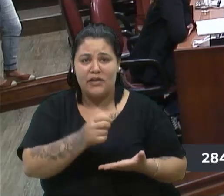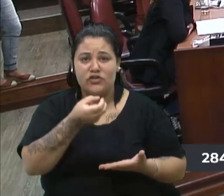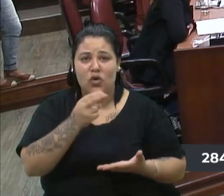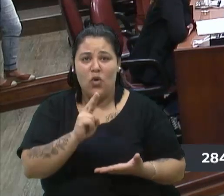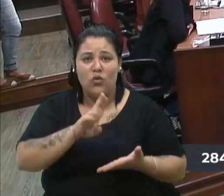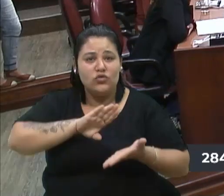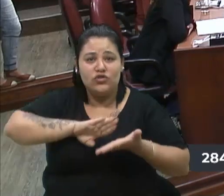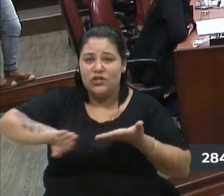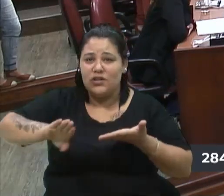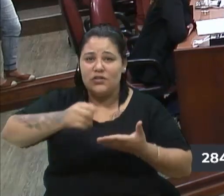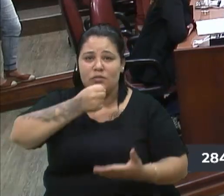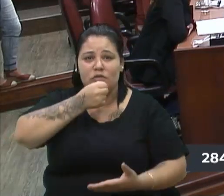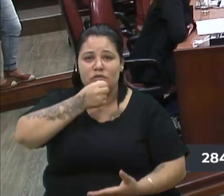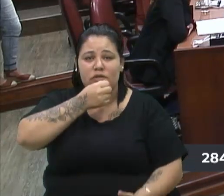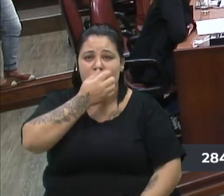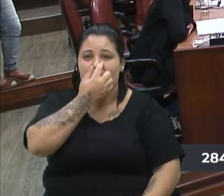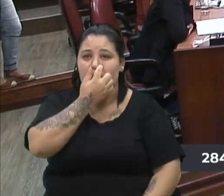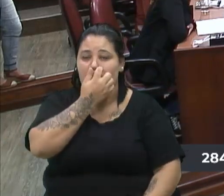microfone.